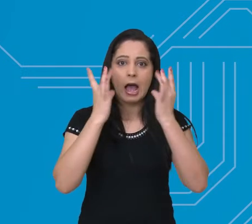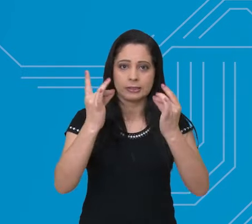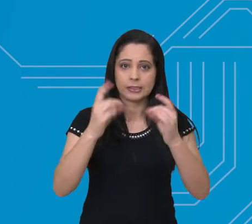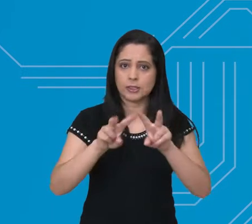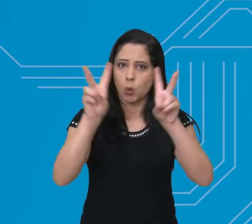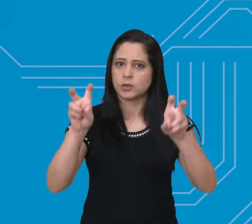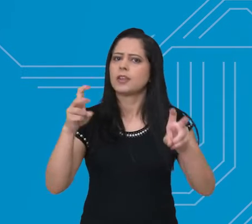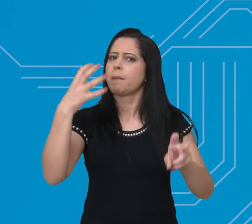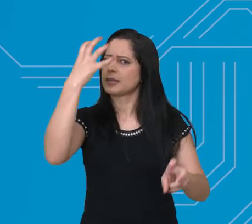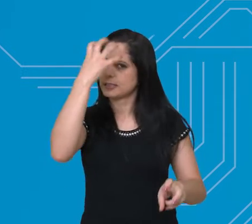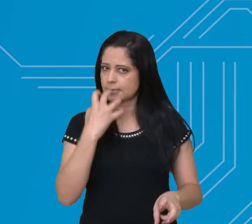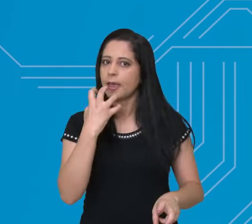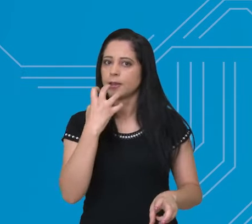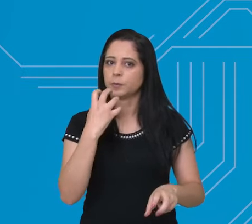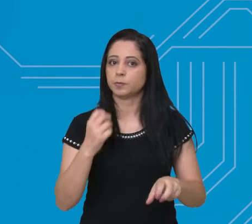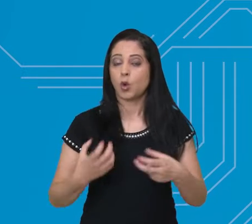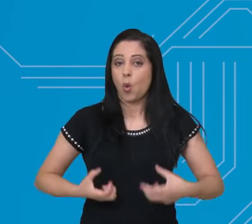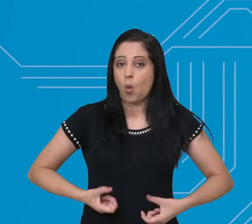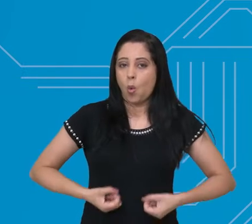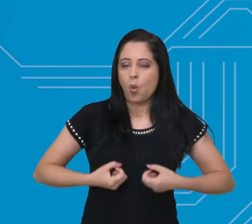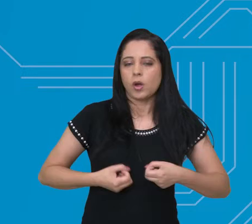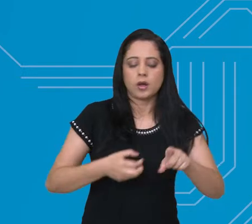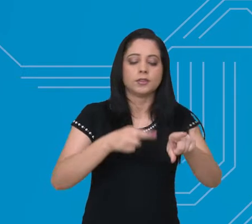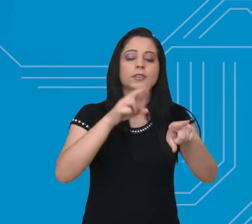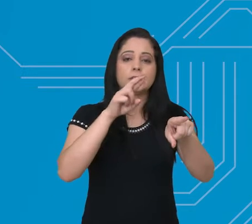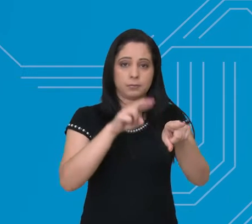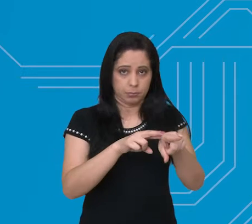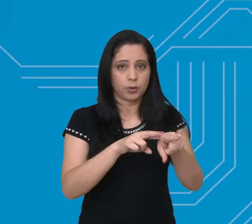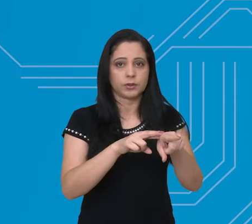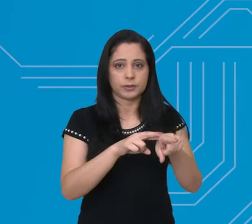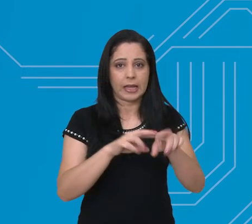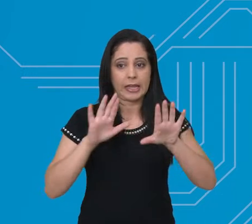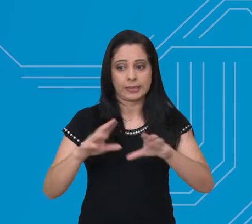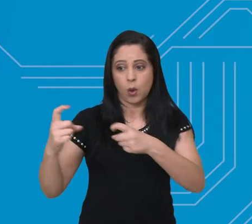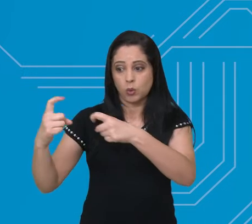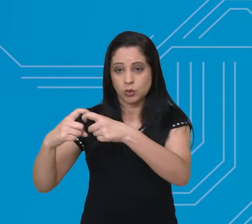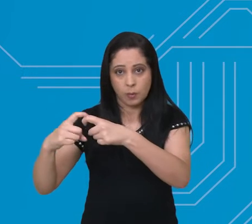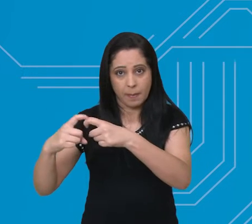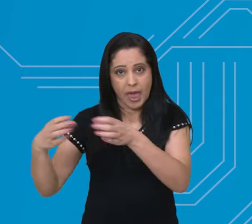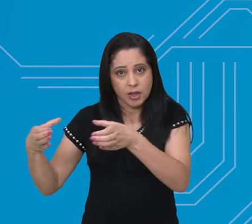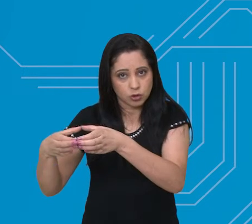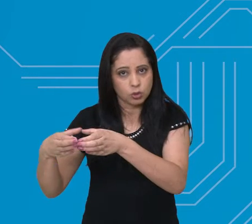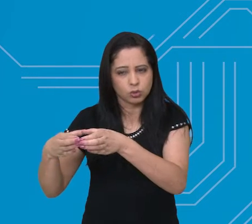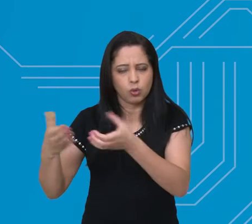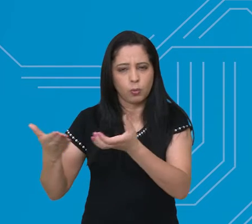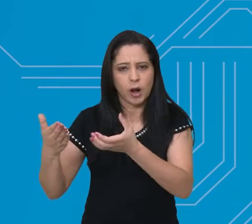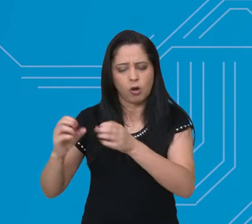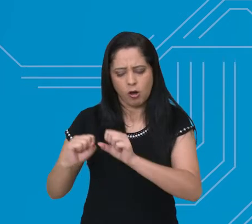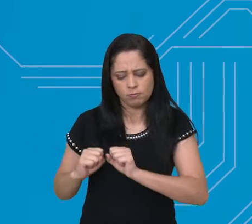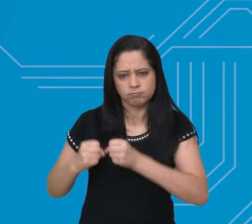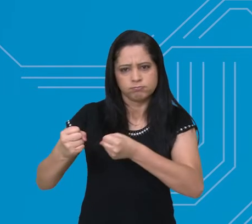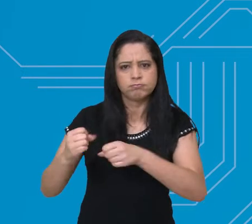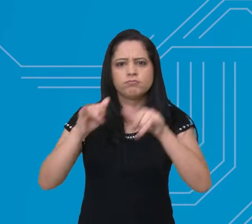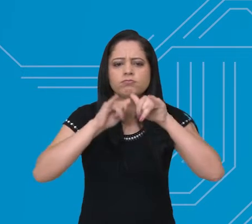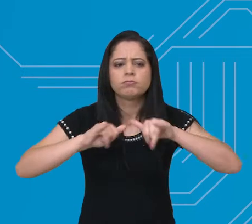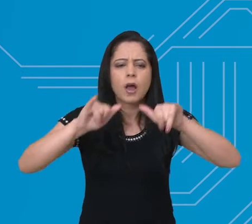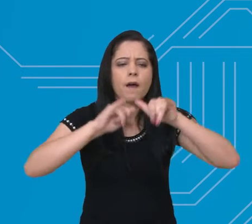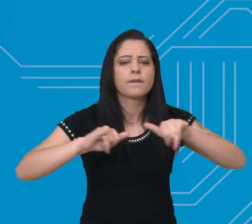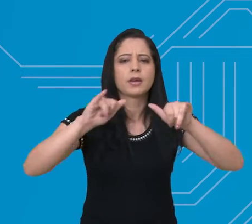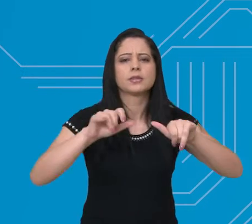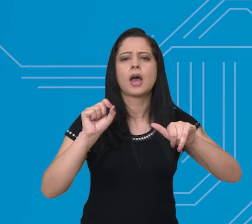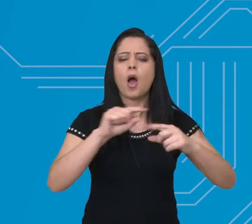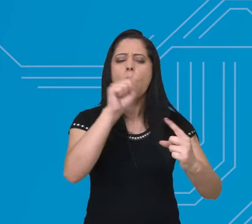de próstata. Pois é, durante todo este mês, a comunidade médica se mobiliza com ações da campanha Novembro Azul, que tem como